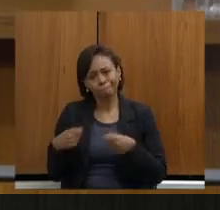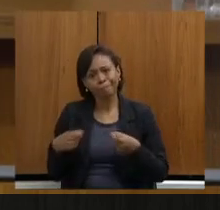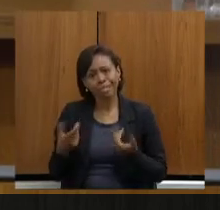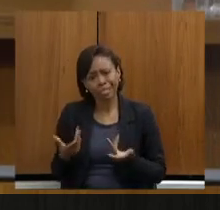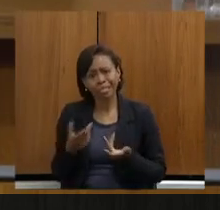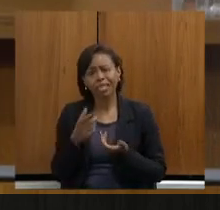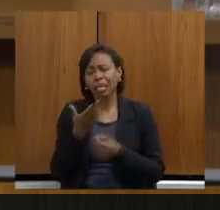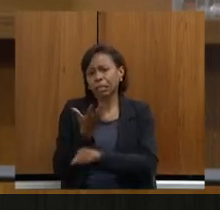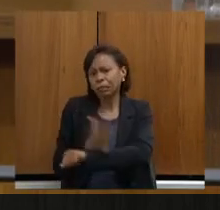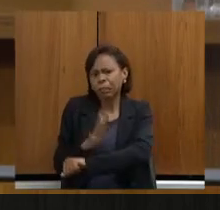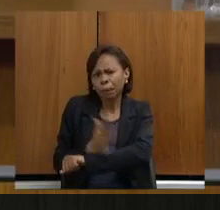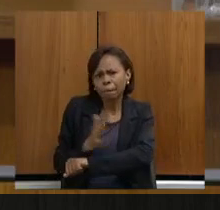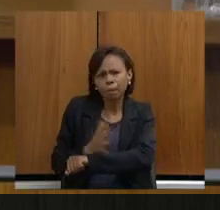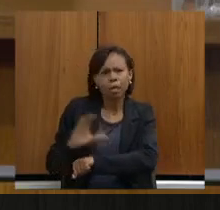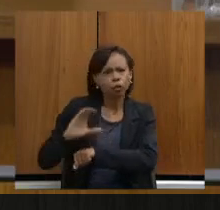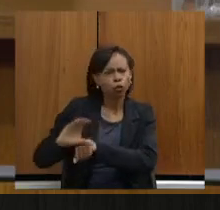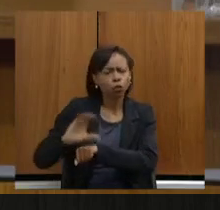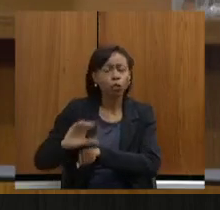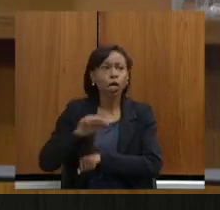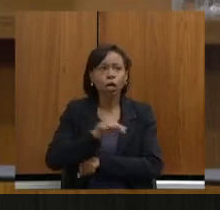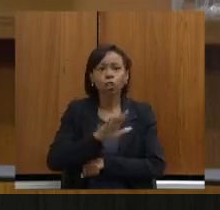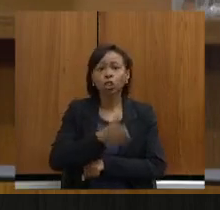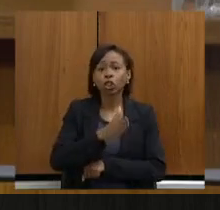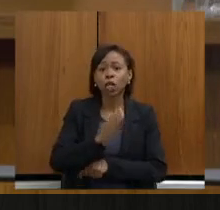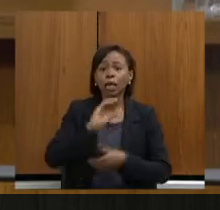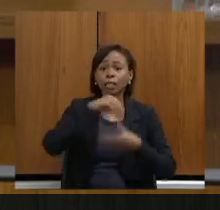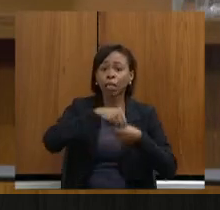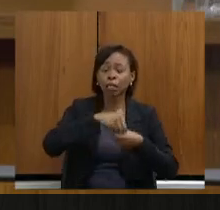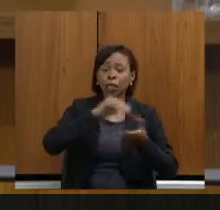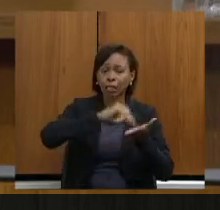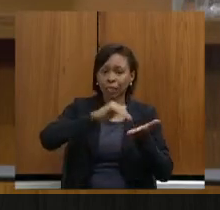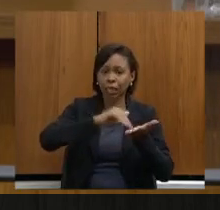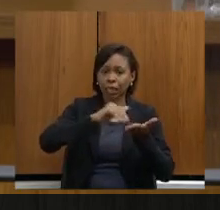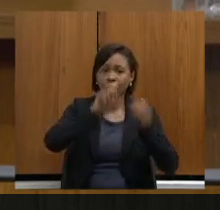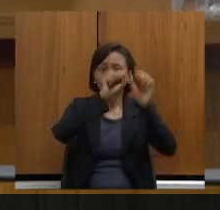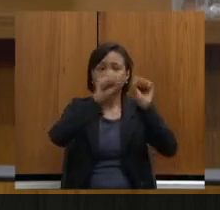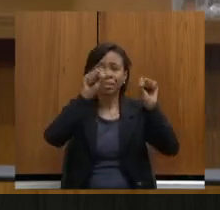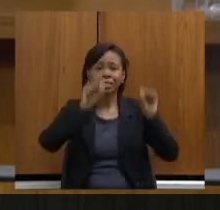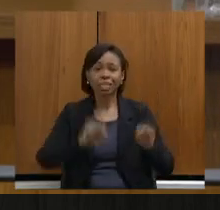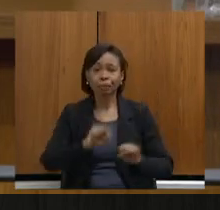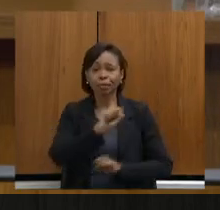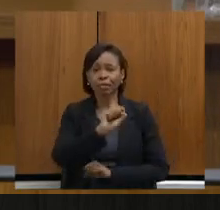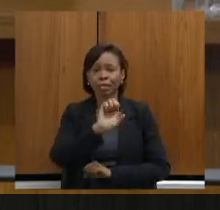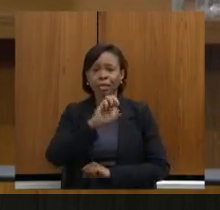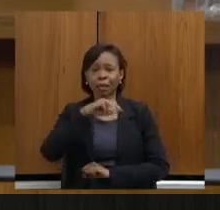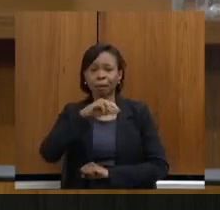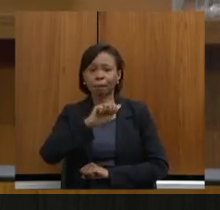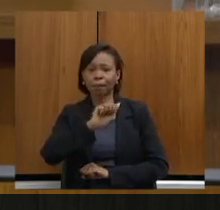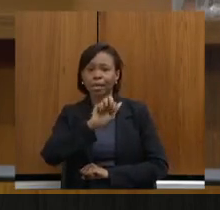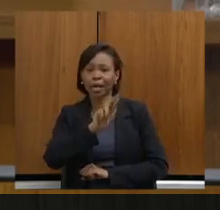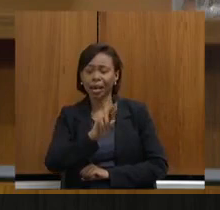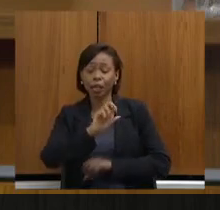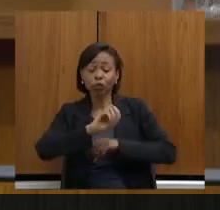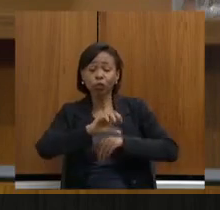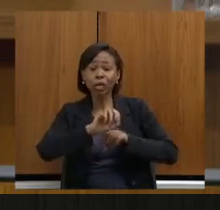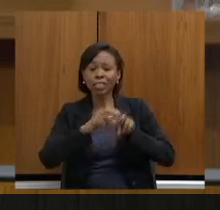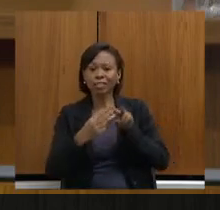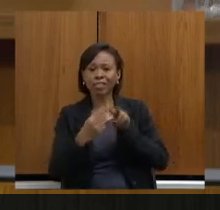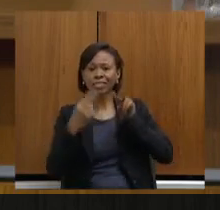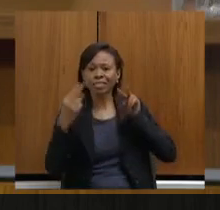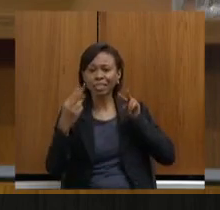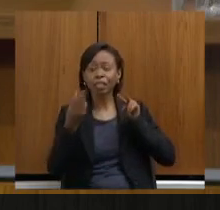tanta coisa e treinamento nós lançamos Na secretaria agora nossa plataforma semear de Educação a Distância que Vai